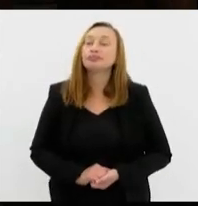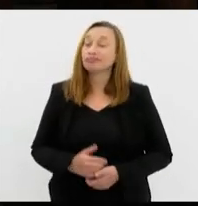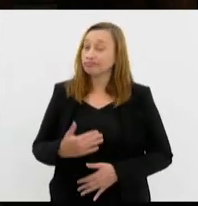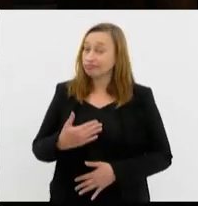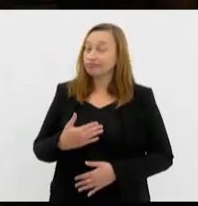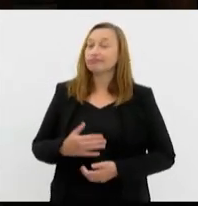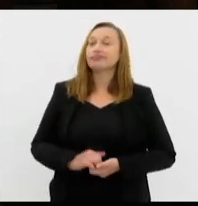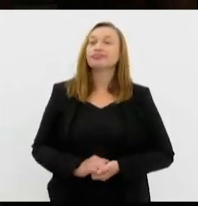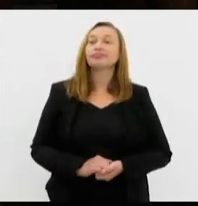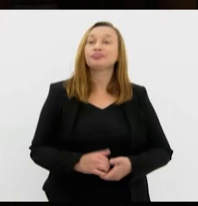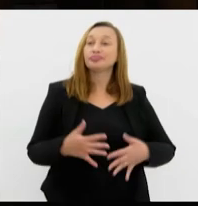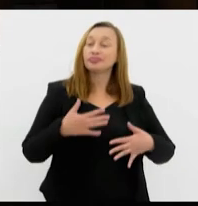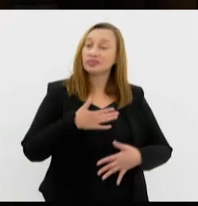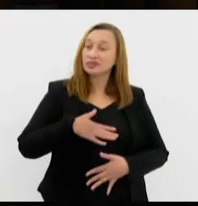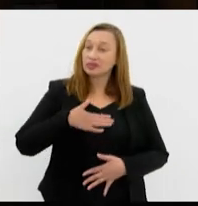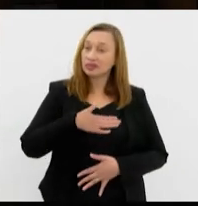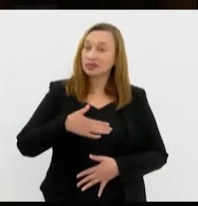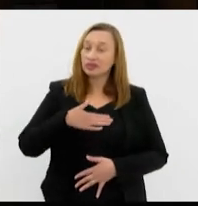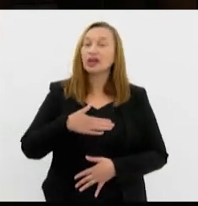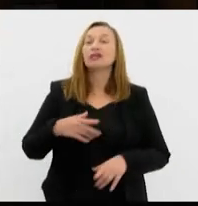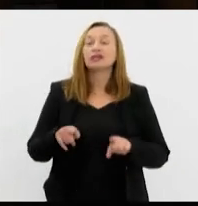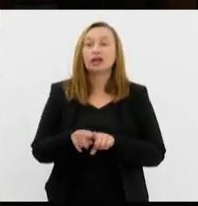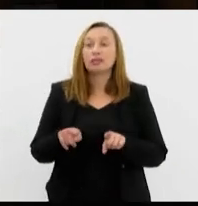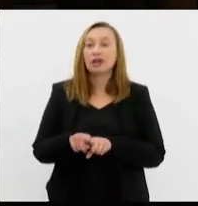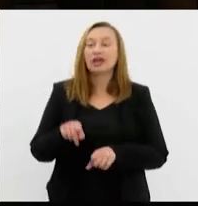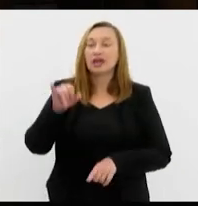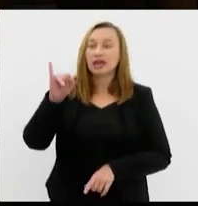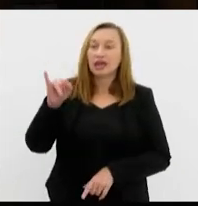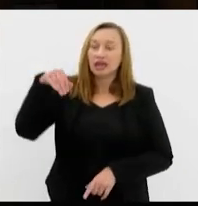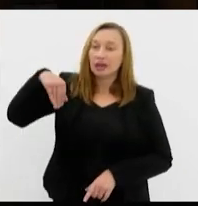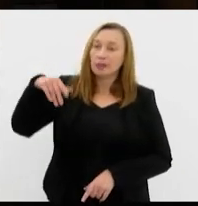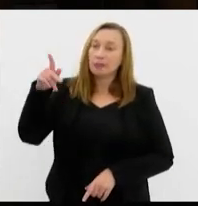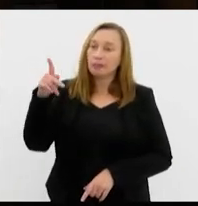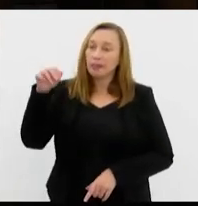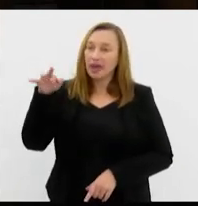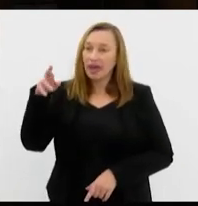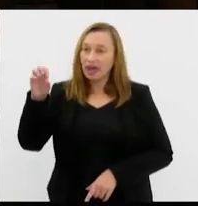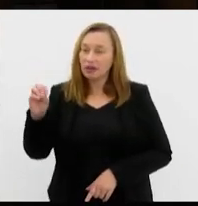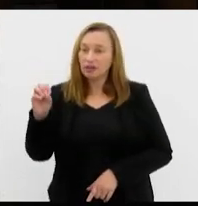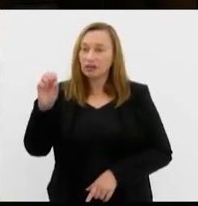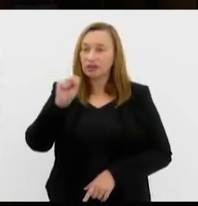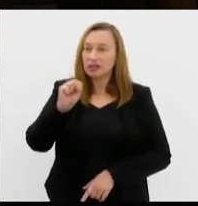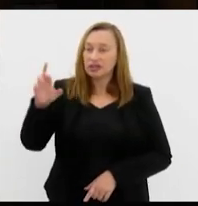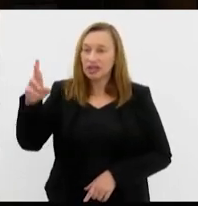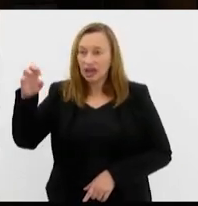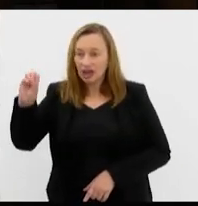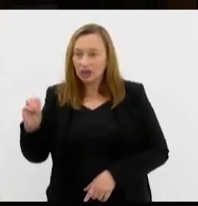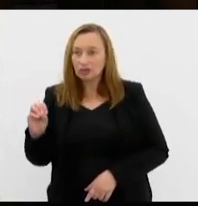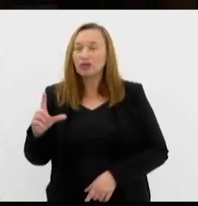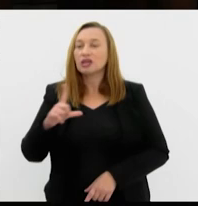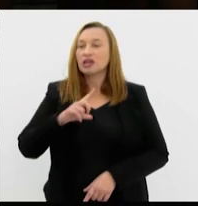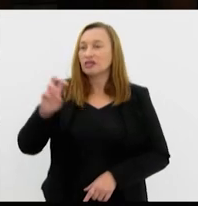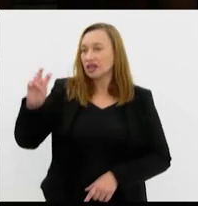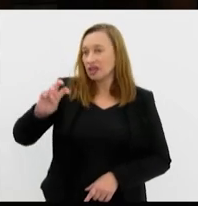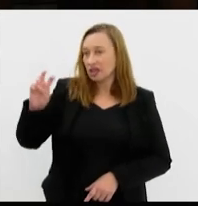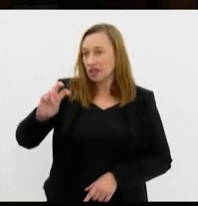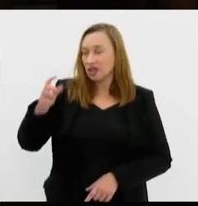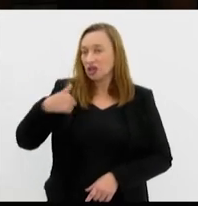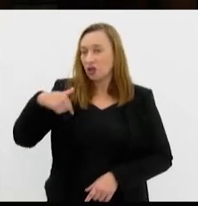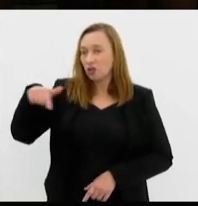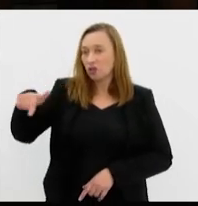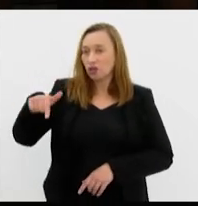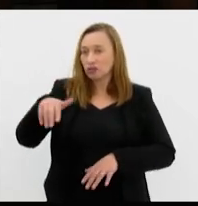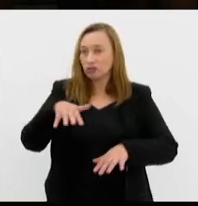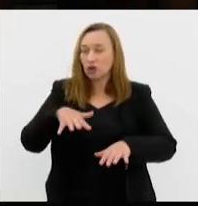Portela, benemérito da Império Serrano, e esse ano nós tivemos a Portela em quinto lugar, e eu fui no desfile das